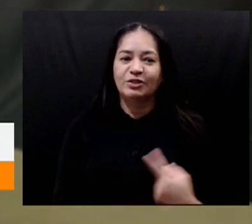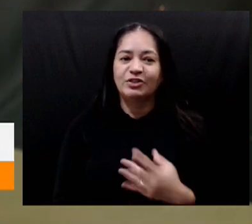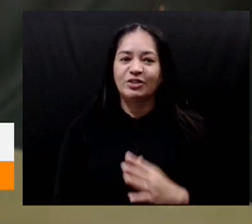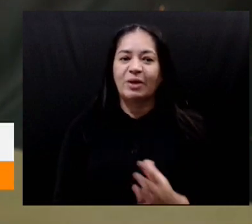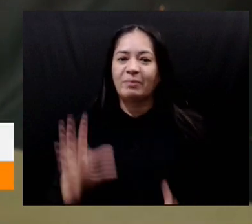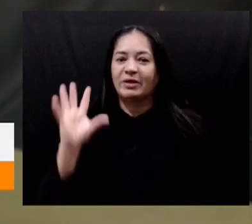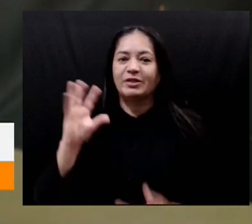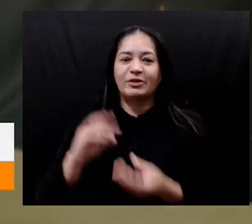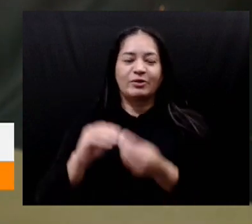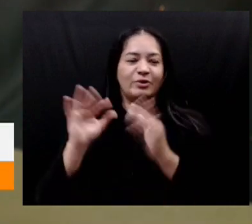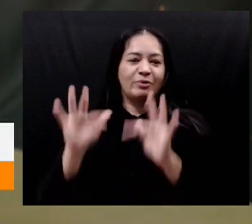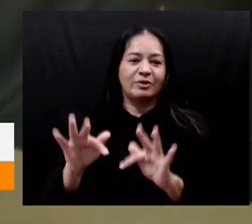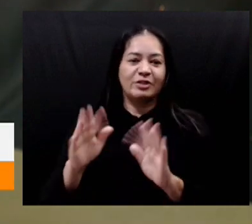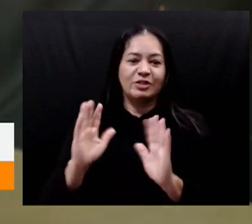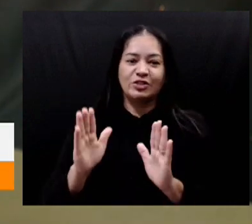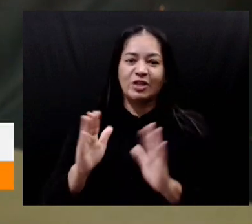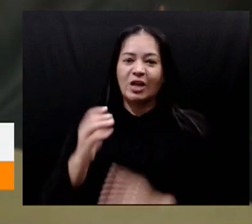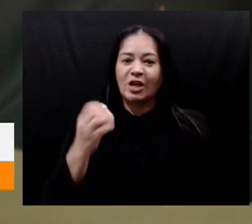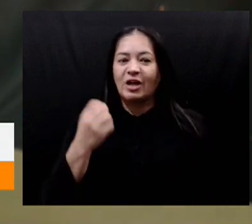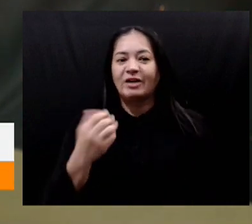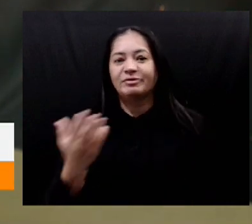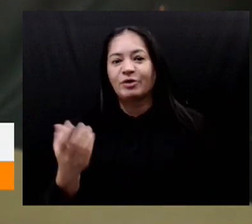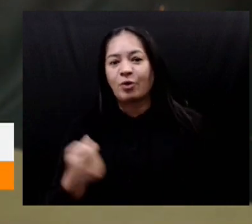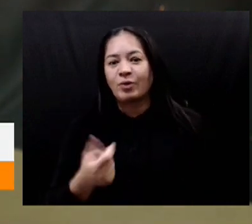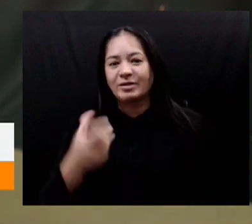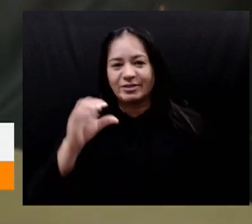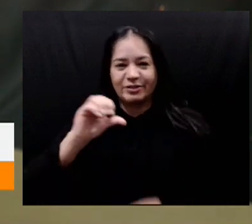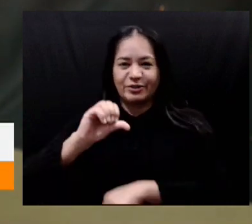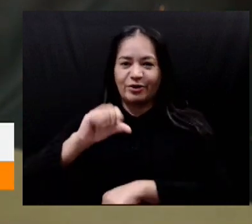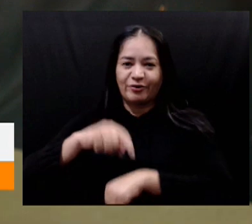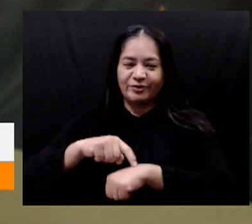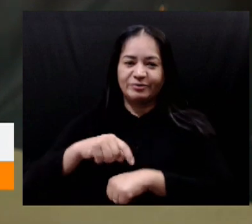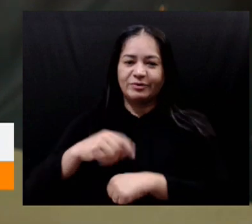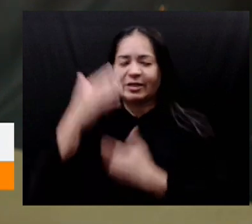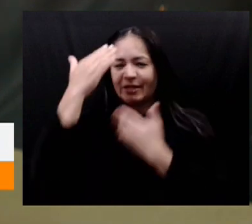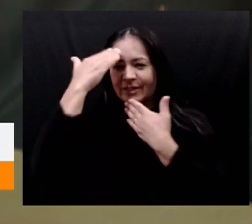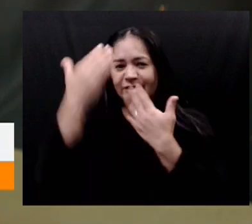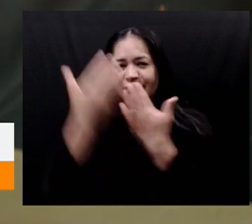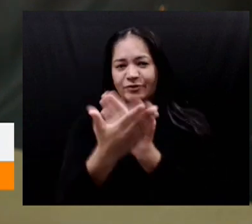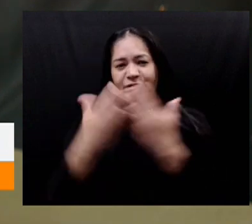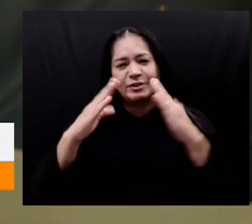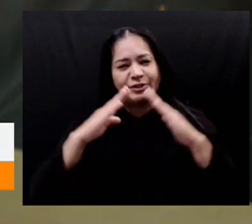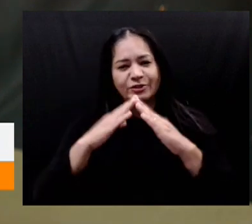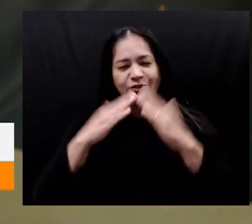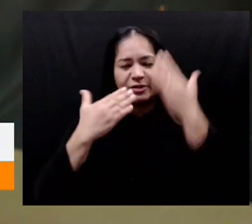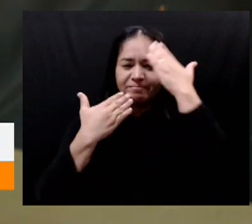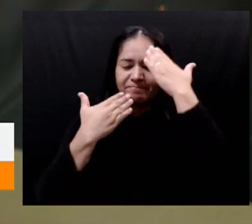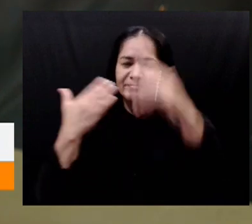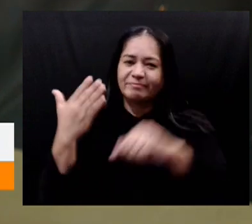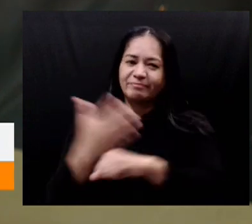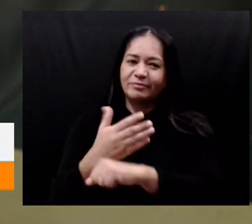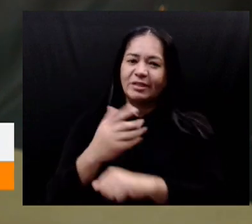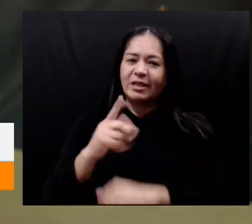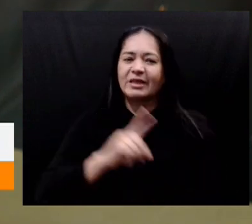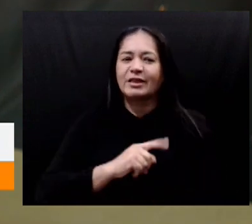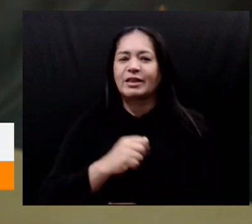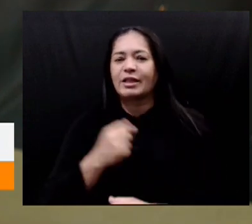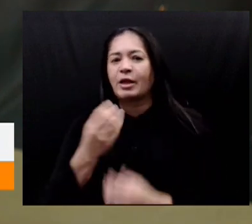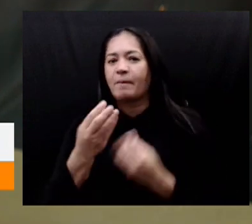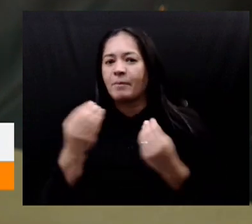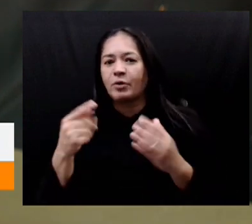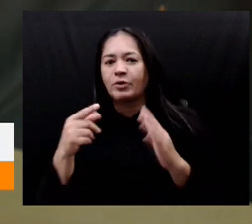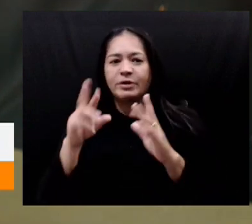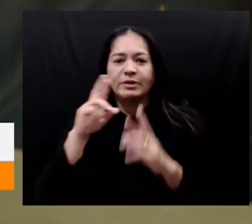são 8h46. Eu quero agradecer você aí de casa, obrigada pela sua participação. Tem algumas, perguntas que ficaram sem respostas